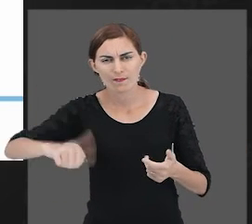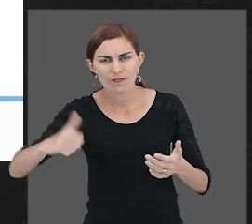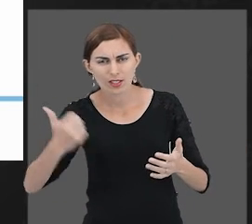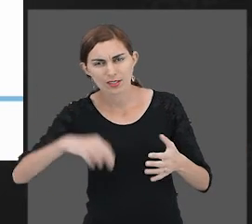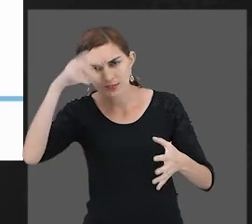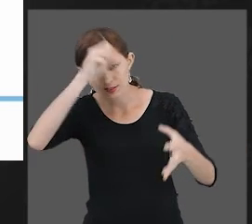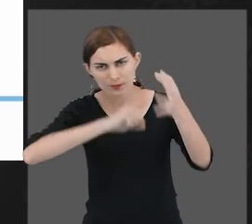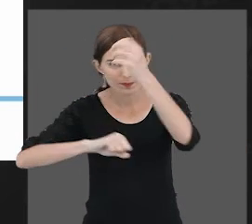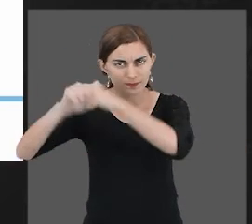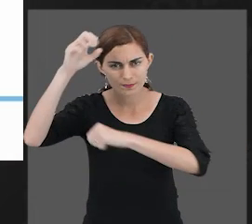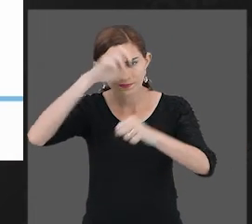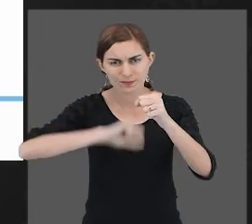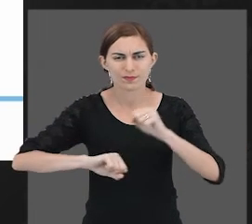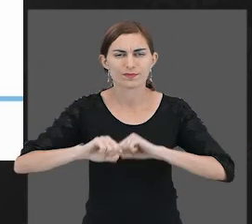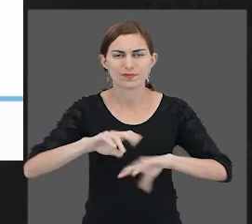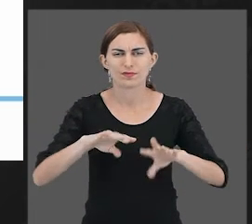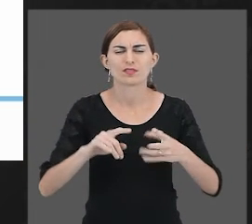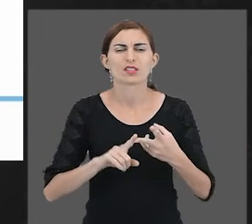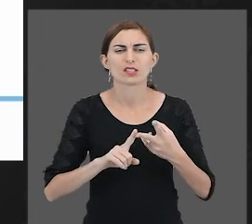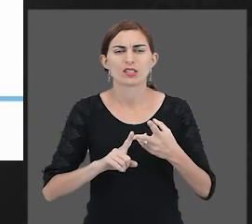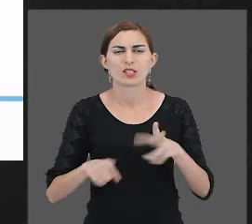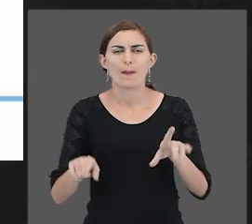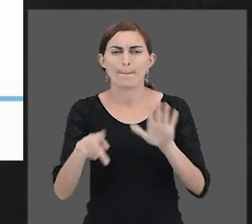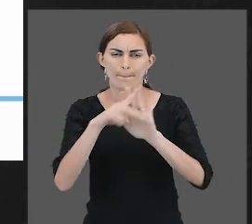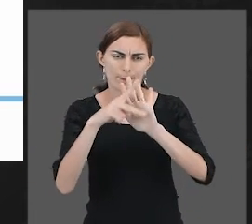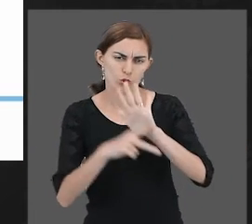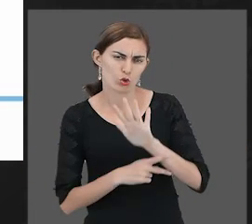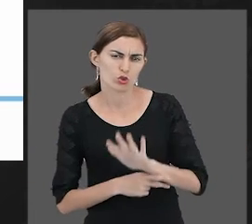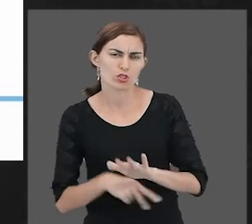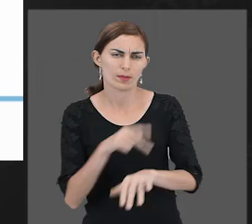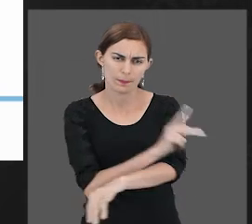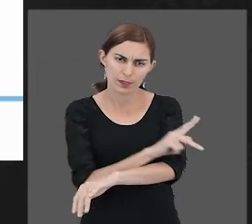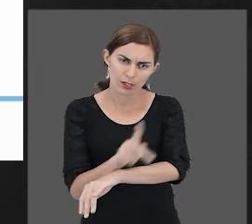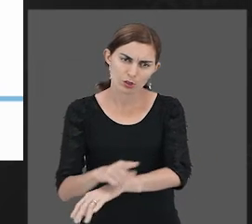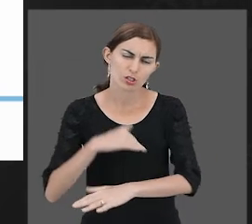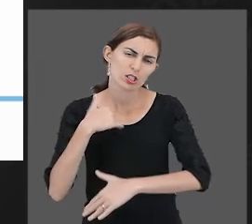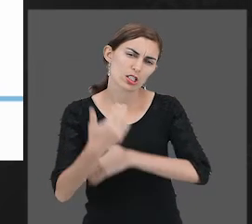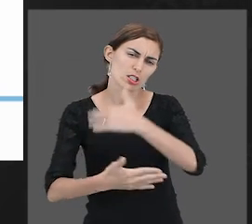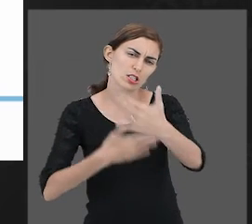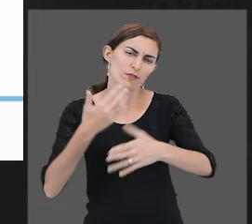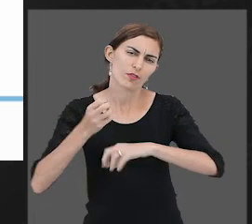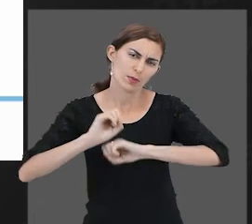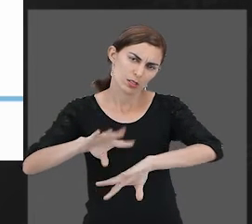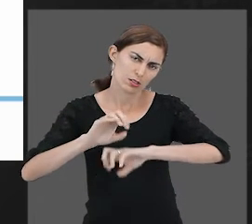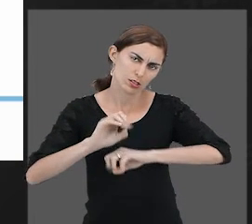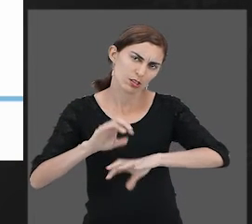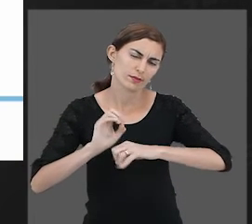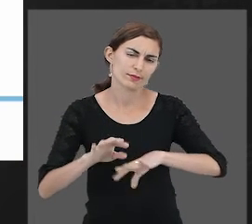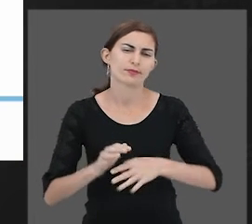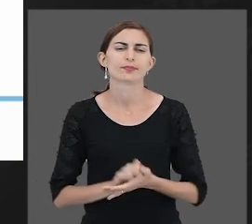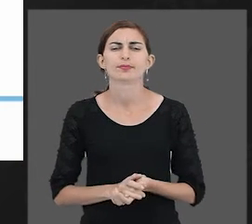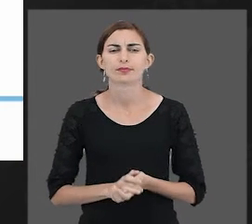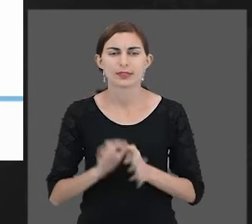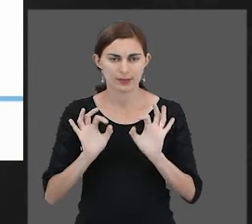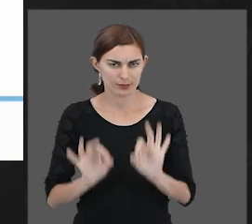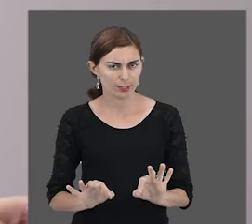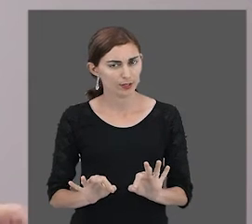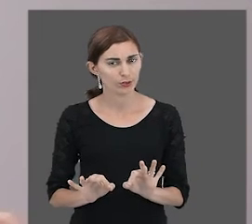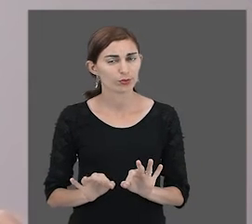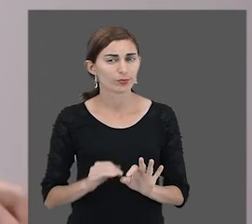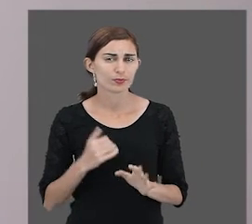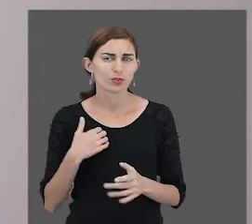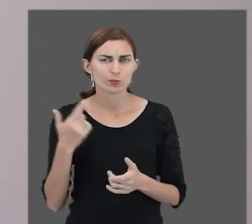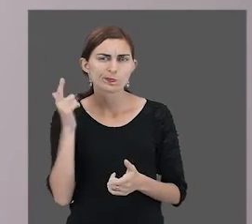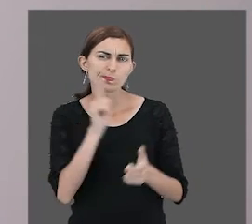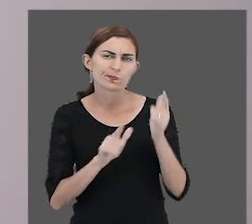de aprendizagem, implementação do projeto pedagógico e desenvolvimento de ações educacionais, certo? Nessa parte